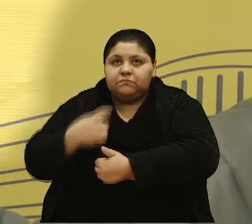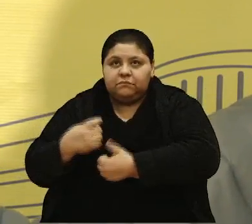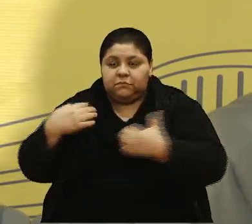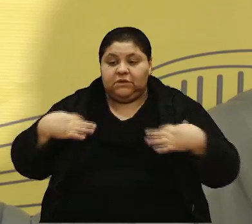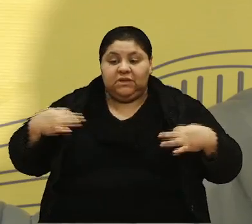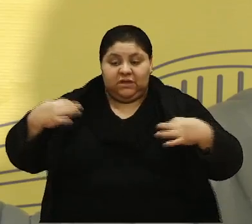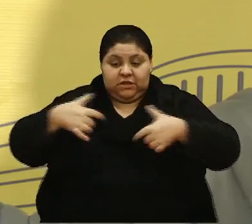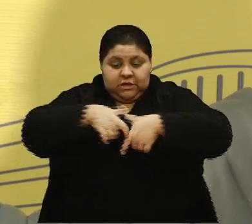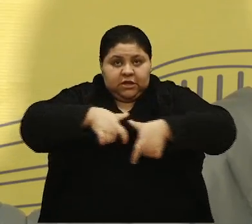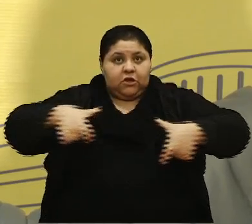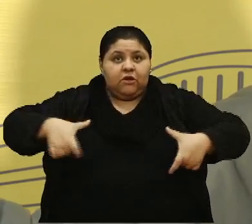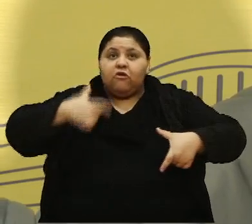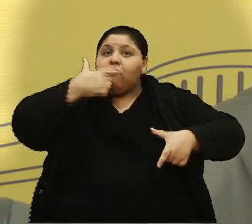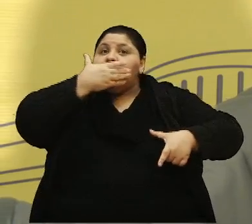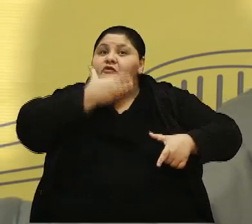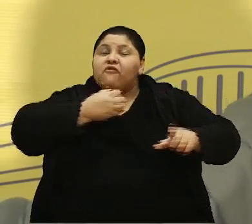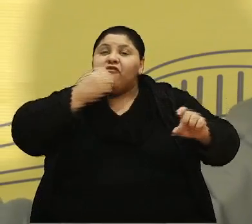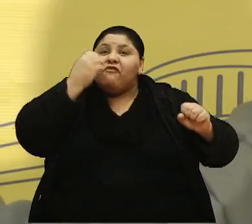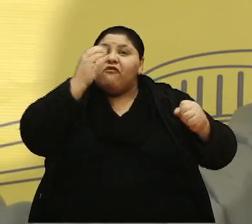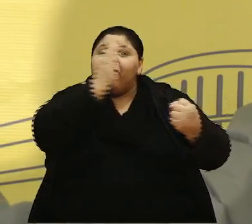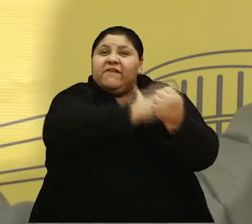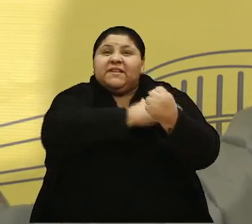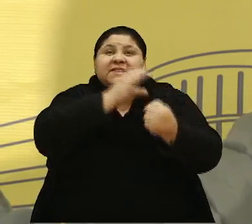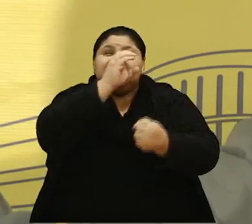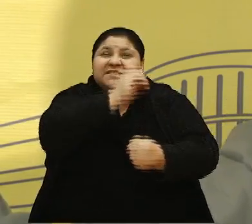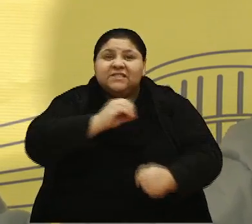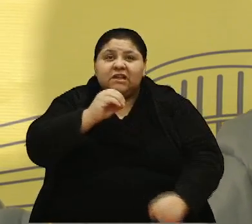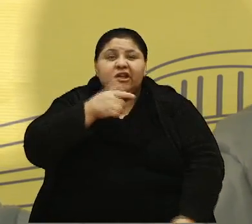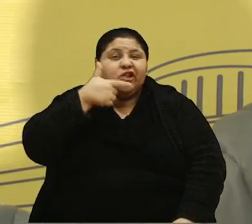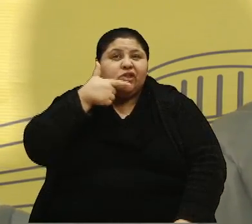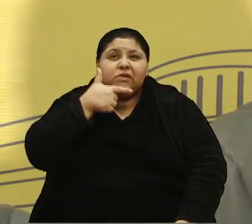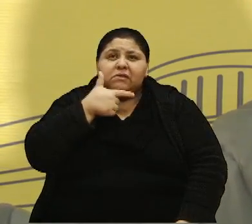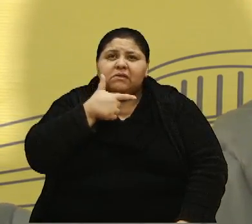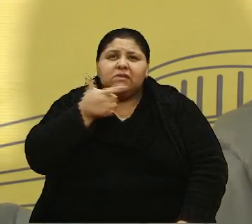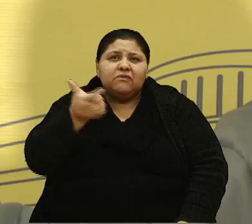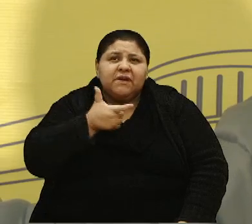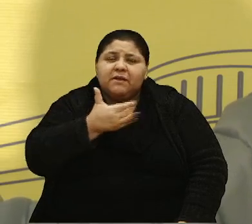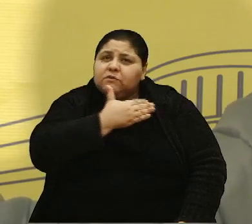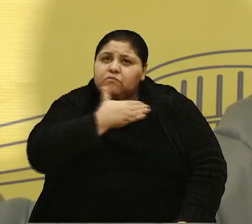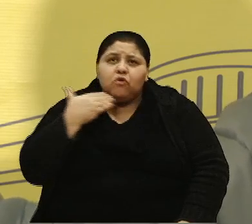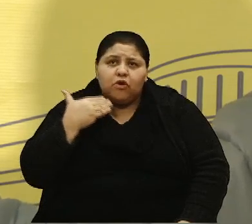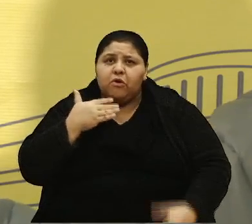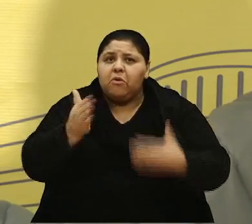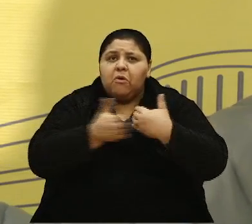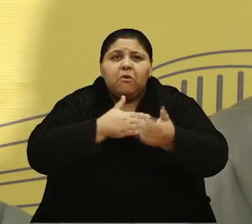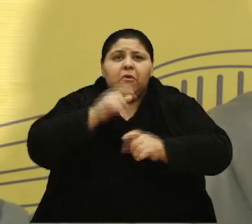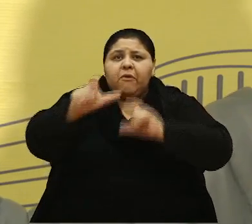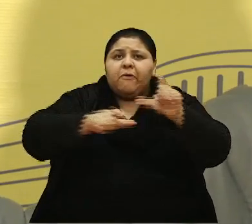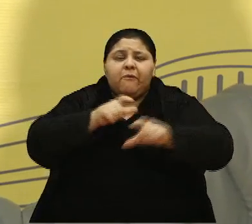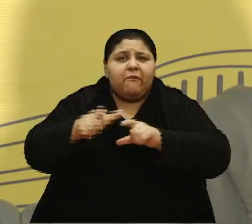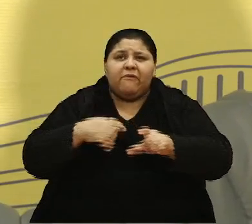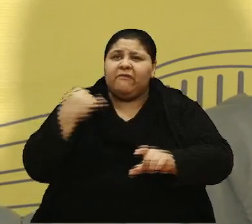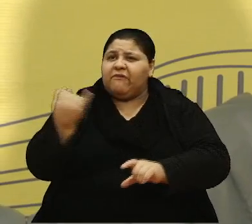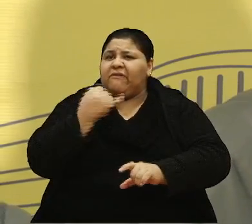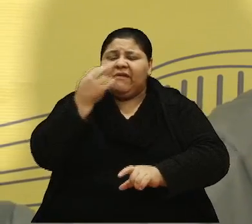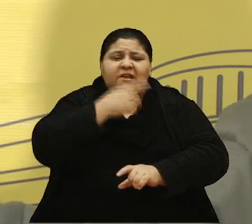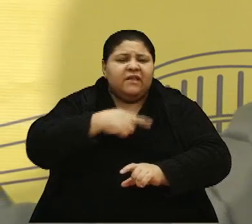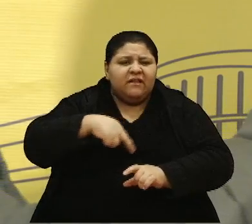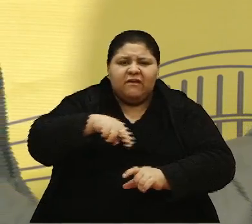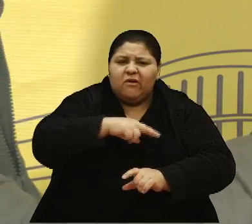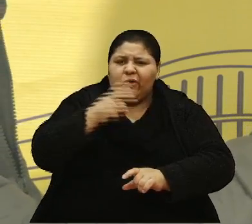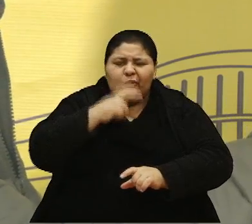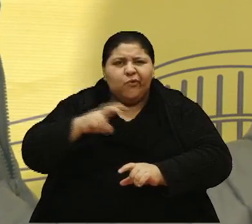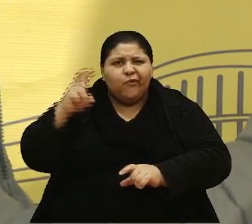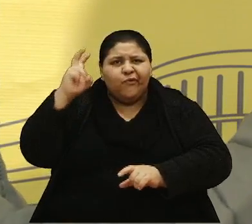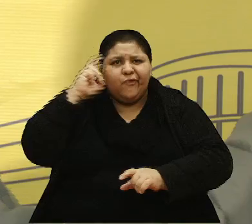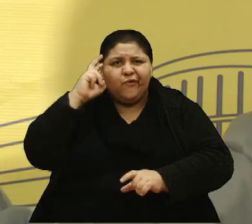escrito aí Feminicídio Zero, porque nós não queremos que ninguém morra. Mulheres, homens, crianças, idosos, pouco importa a orientação sexual, religiosa, cultural, a